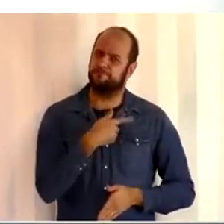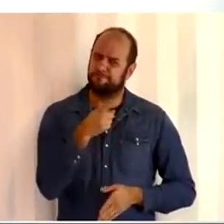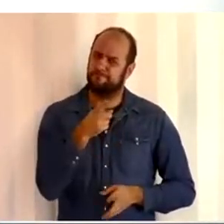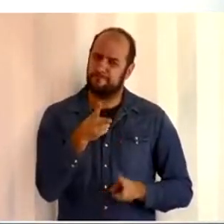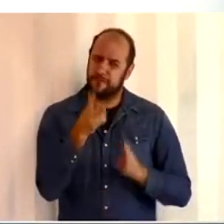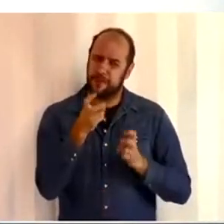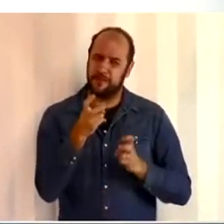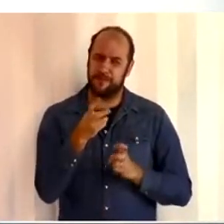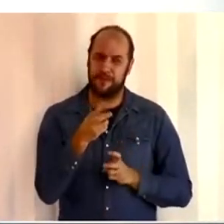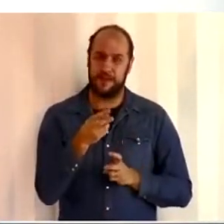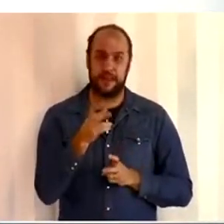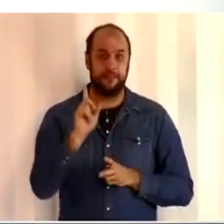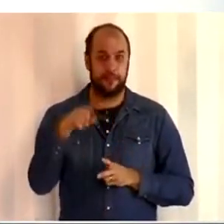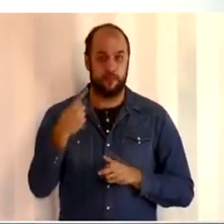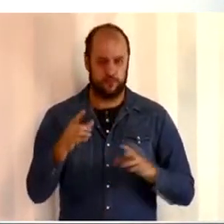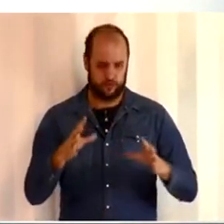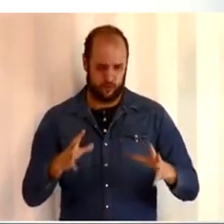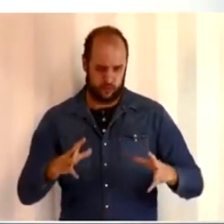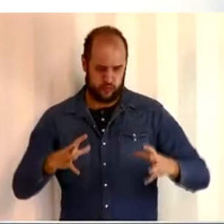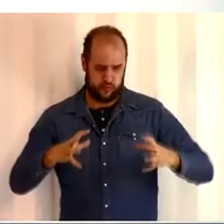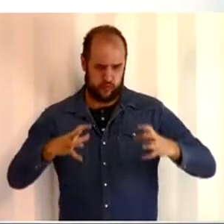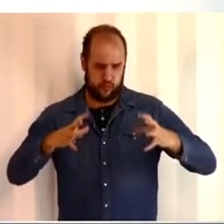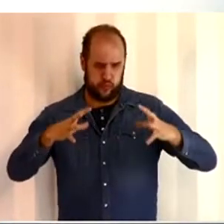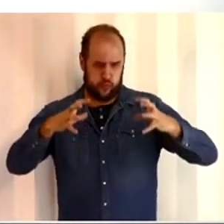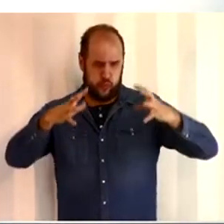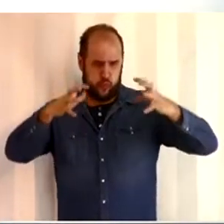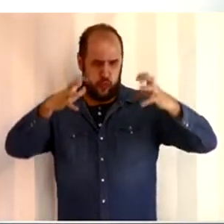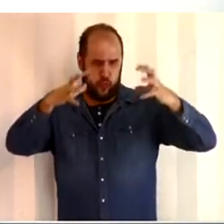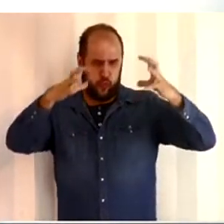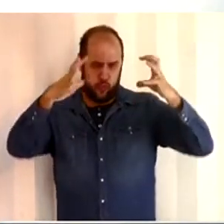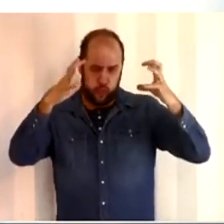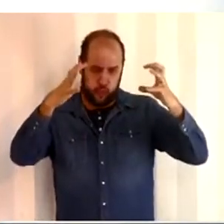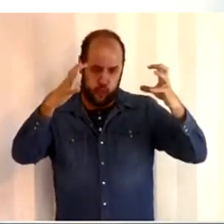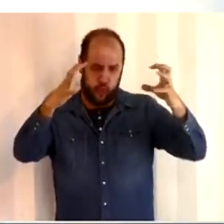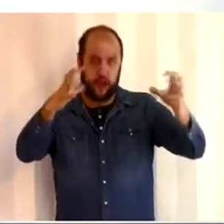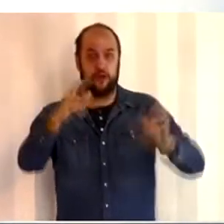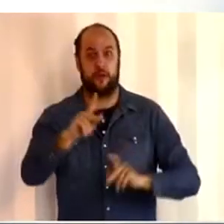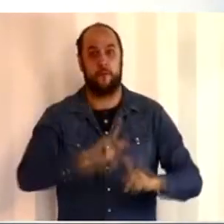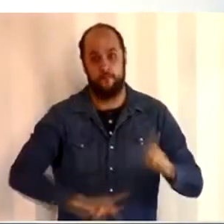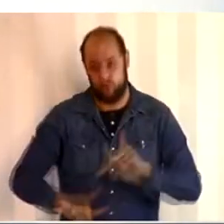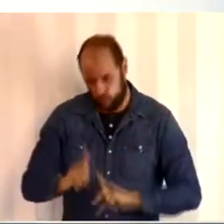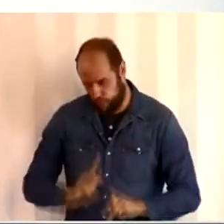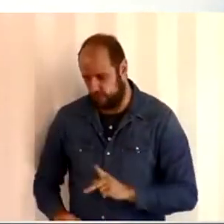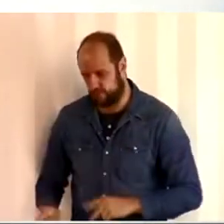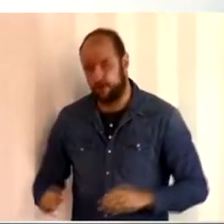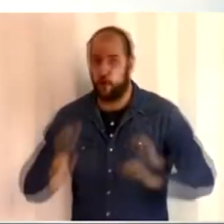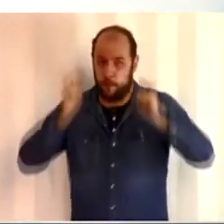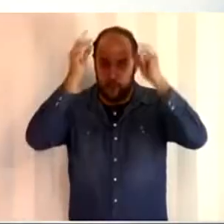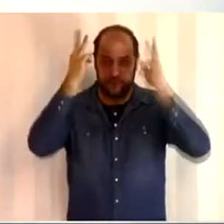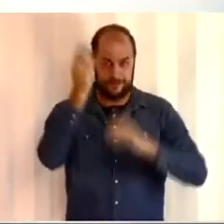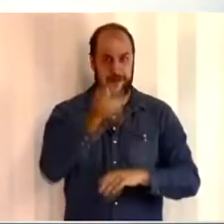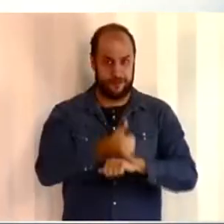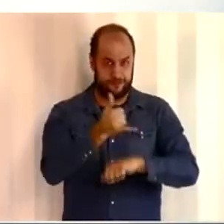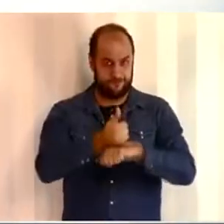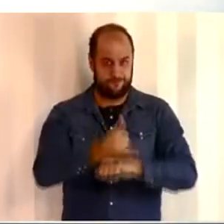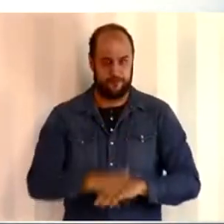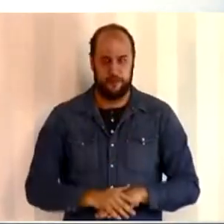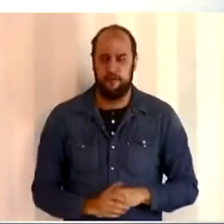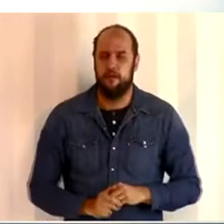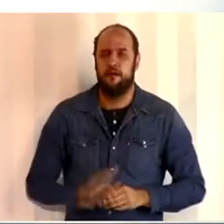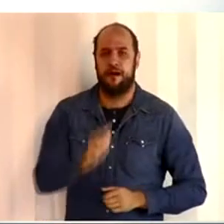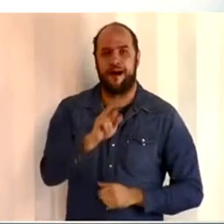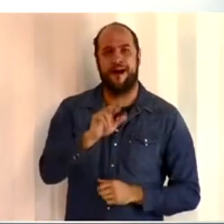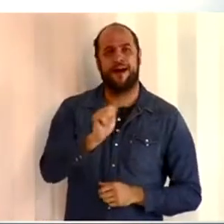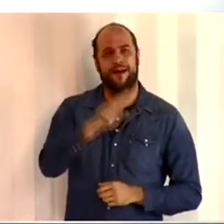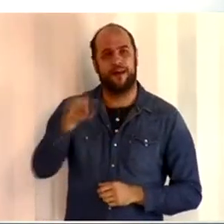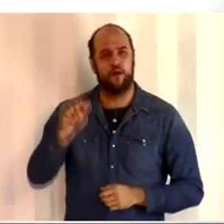nuvem se erguia, a nuvem movimentava, e o povo então tinha que, de certa forma, sim, sobre a liderança e o comando de Moisés e Arão, e